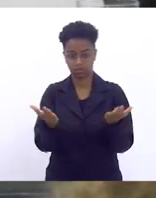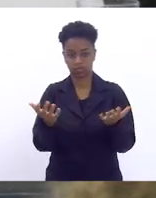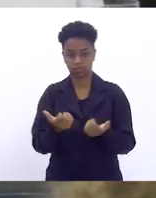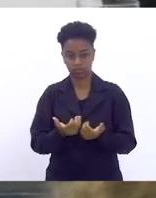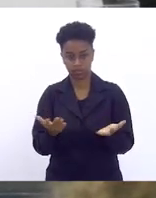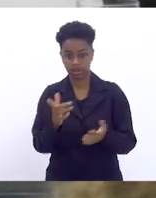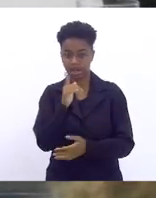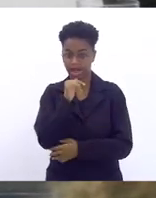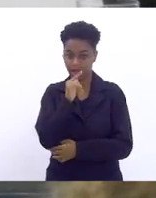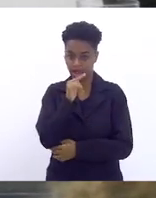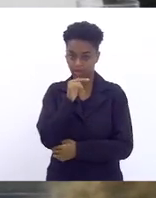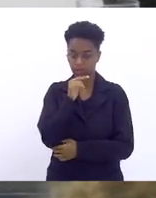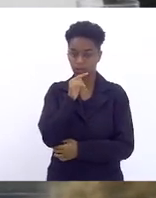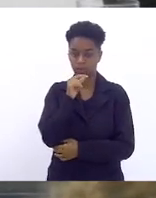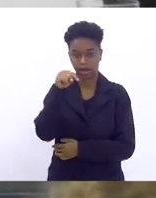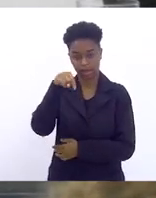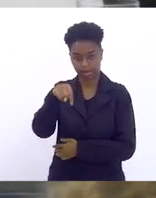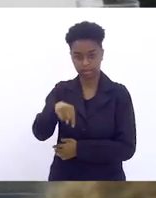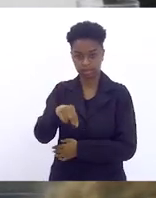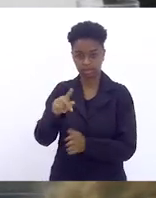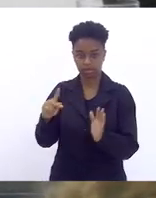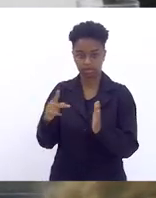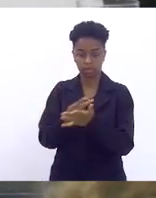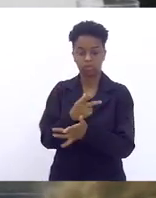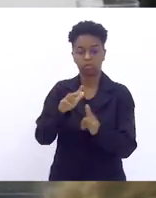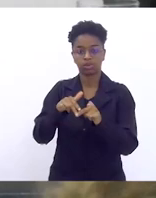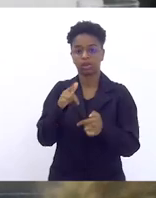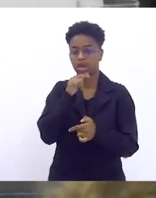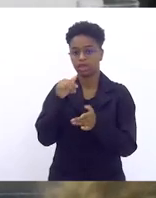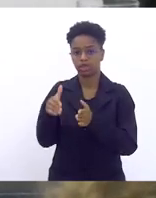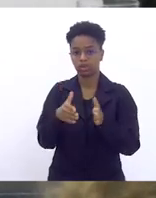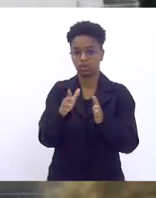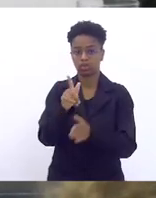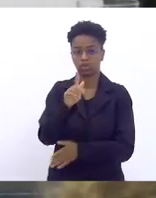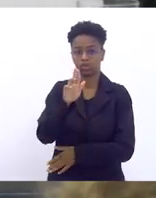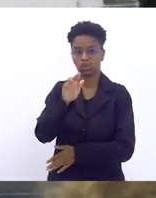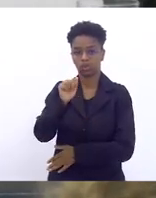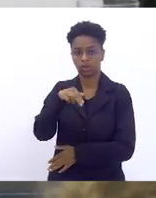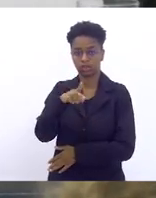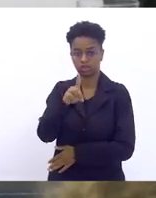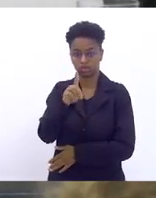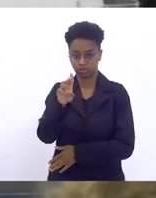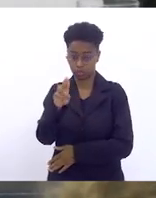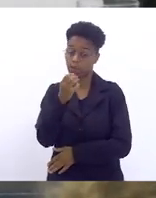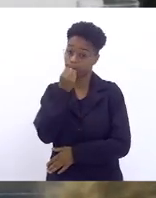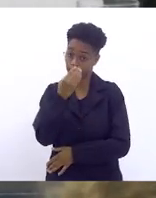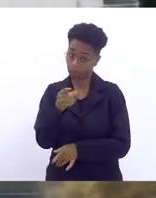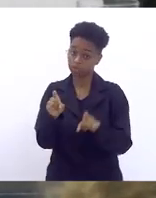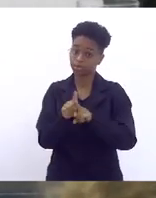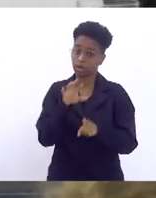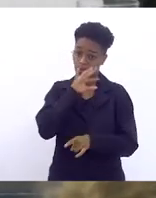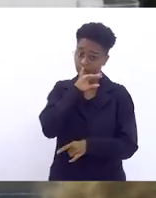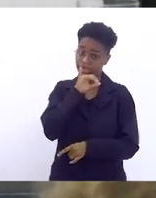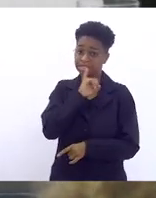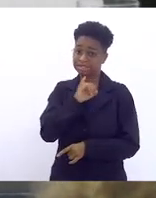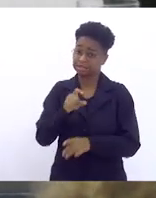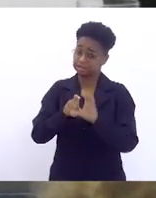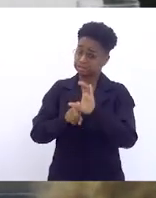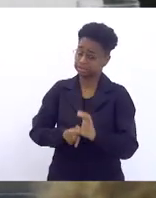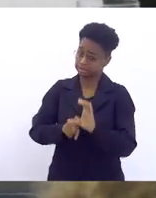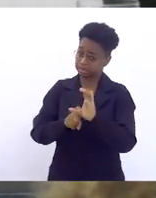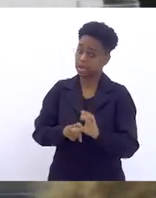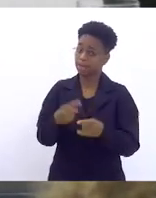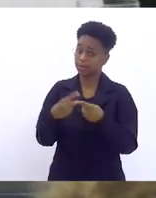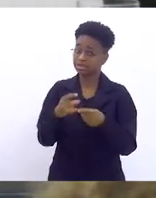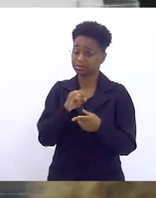de água aqui realizada a partir do Rio Guandu O que é bom e ruim né porque a gente fica muito dependente se a gente tiver um